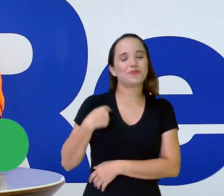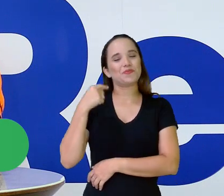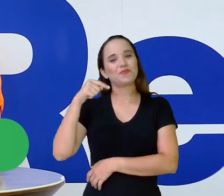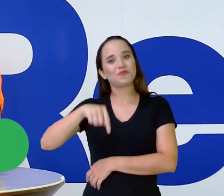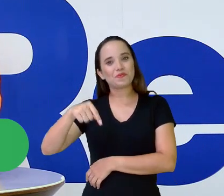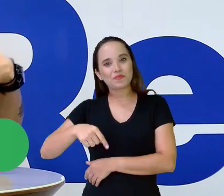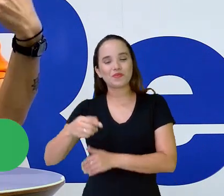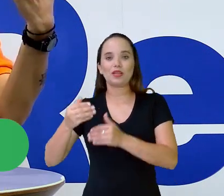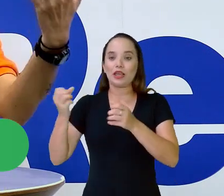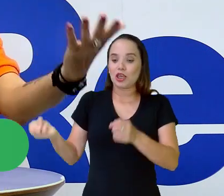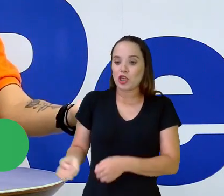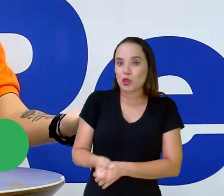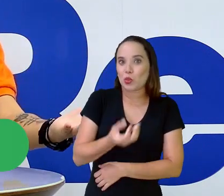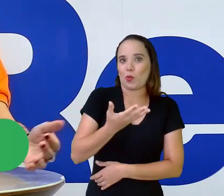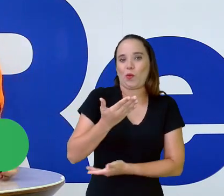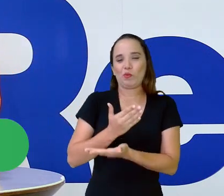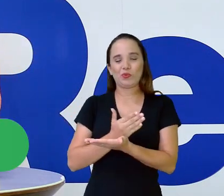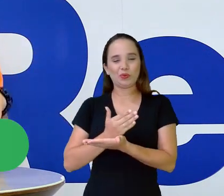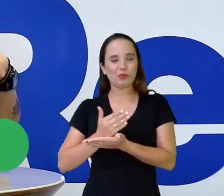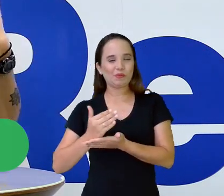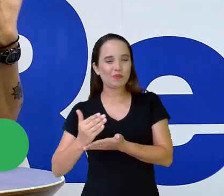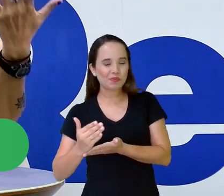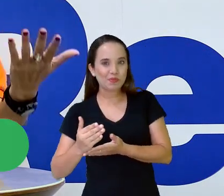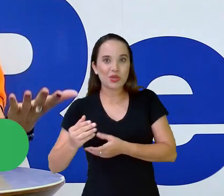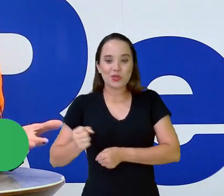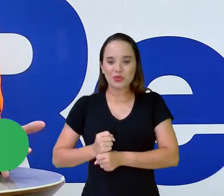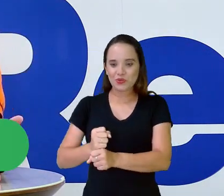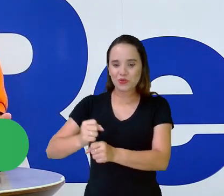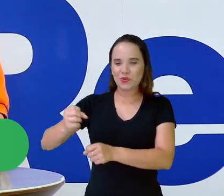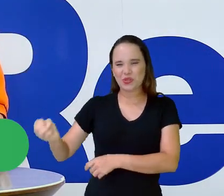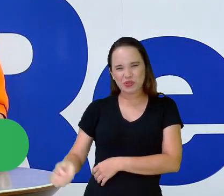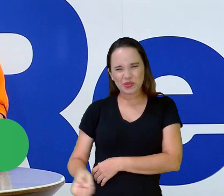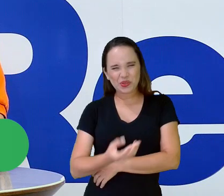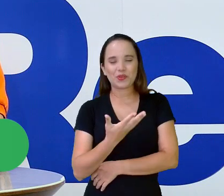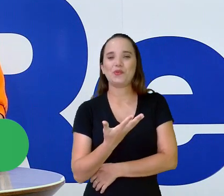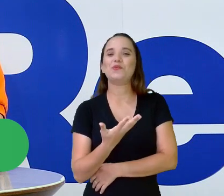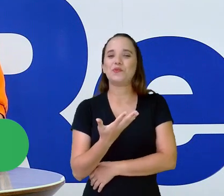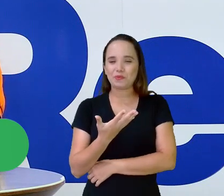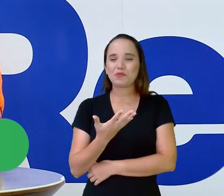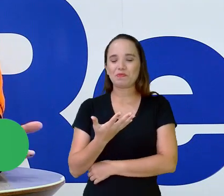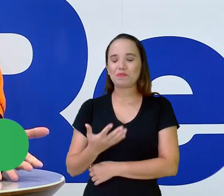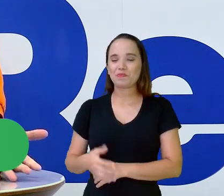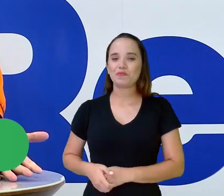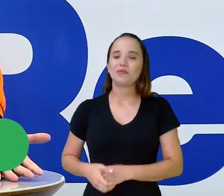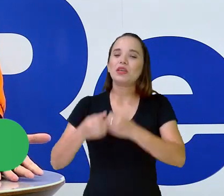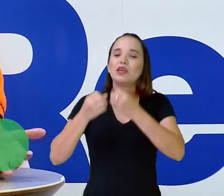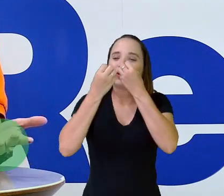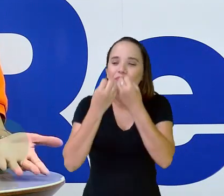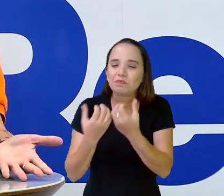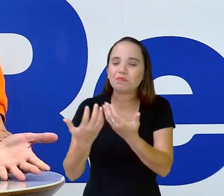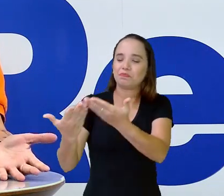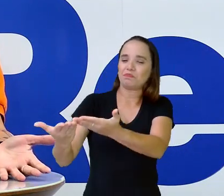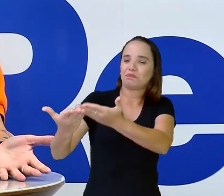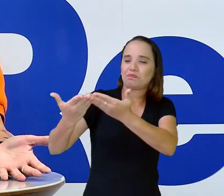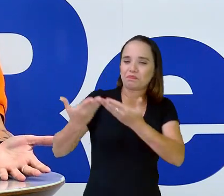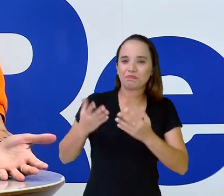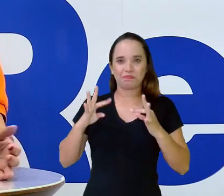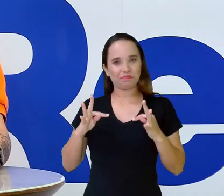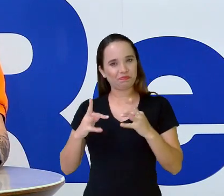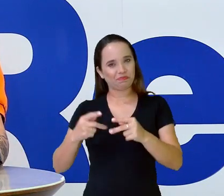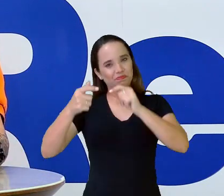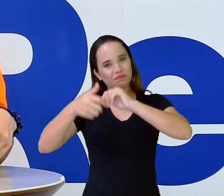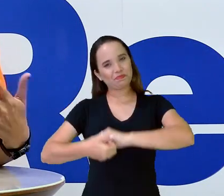aí em novos começos, né? Um novo ano letivo aqui iniciando. E sejam todos e todas bem-vindos,